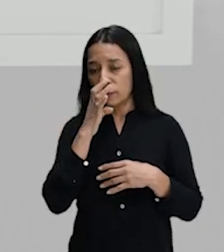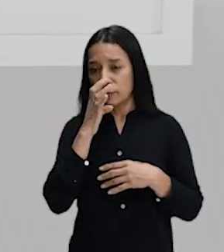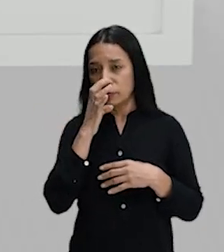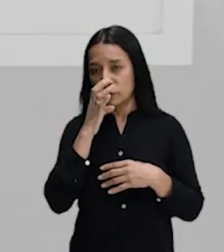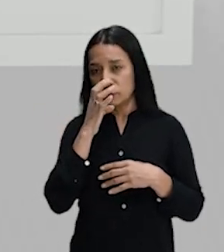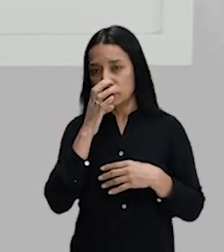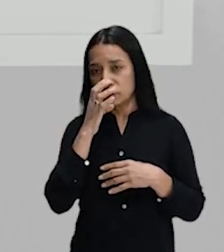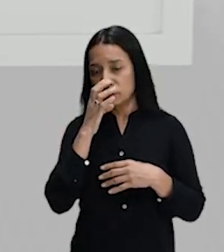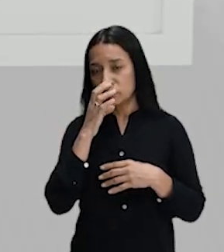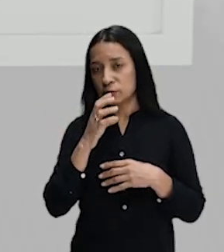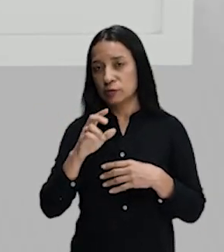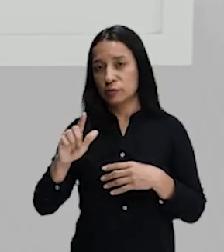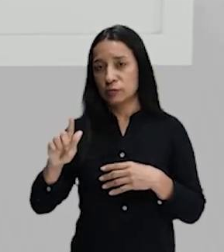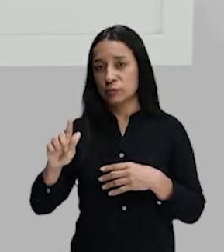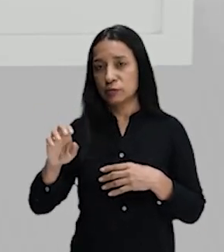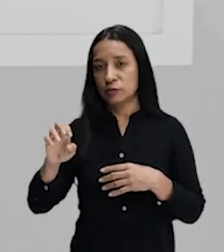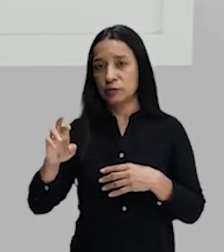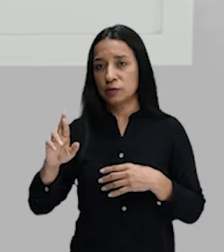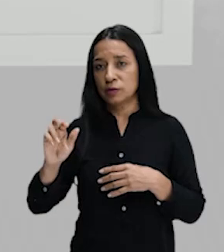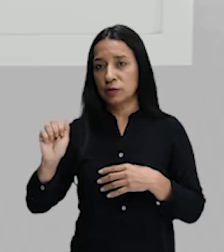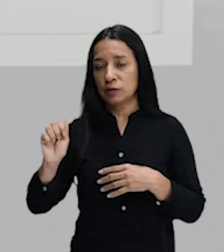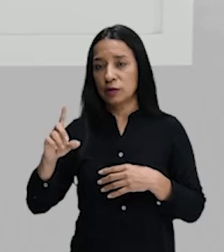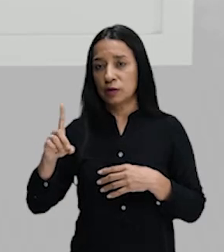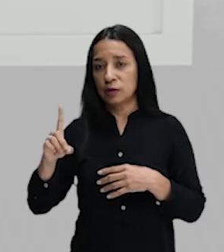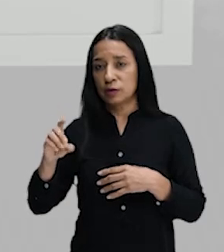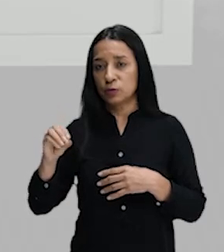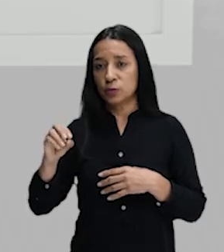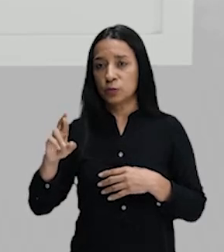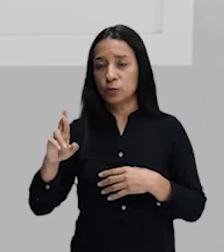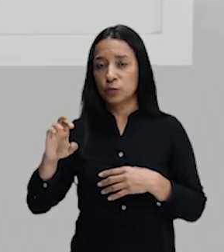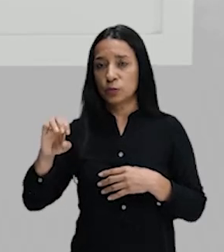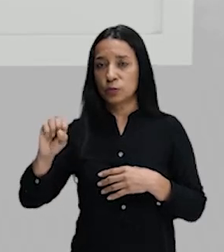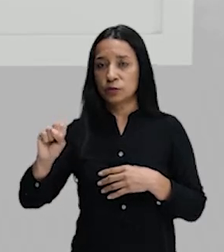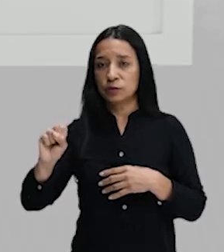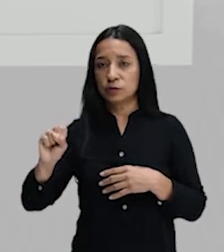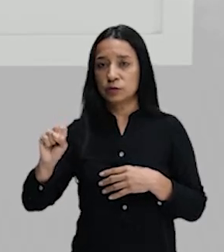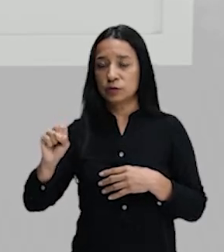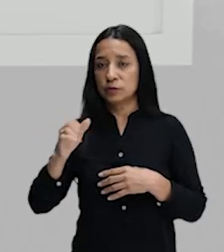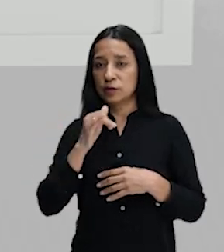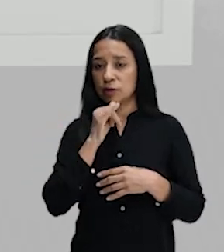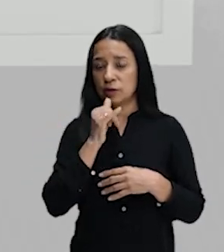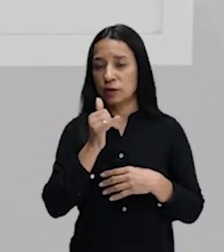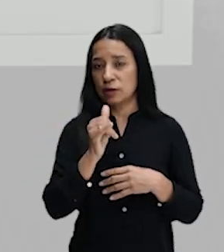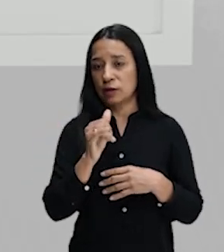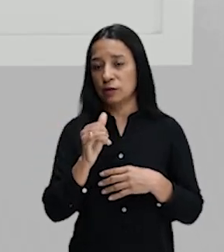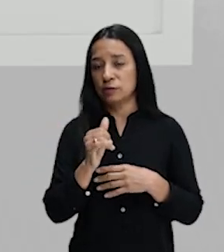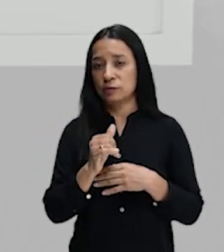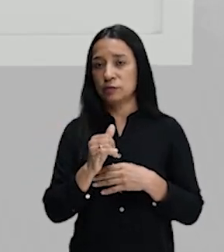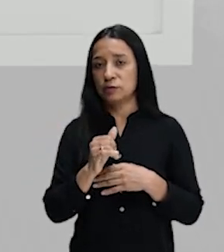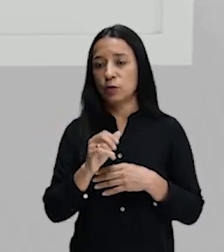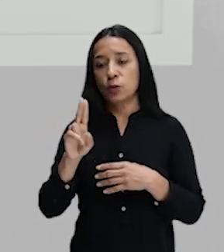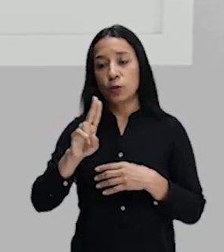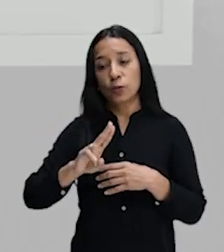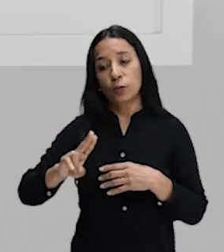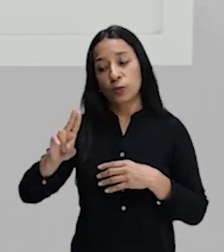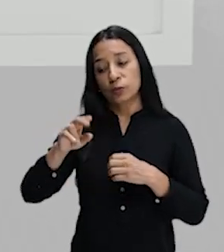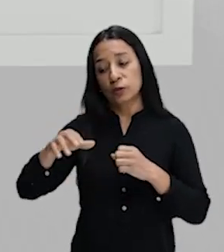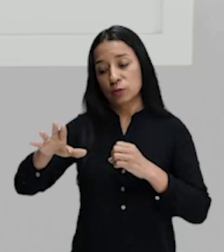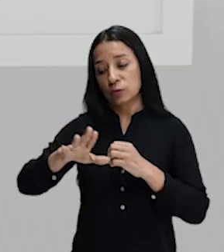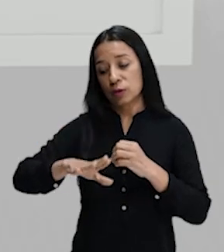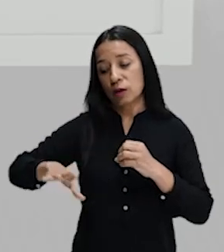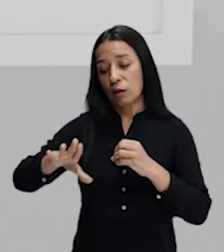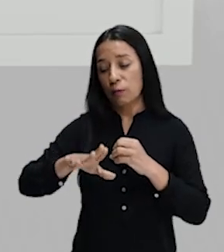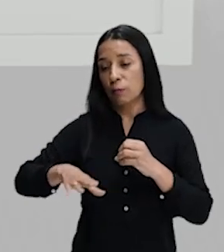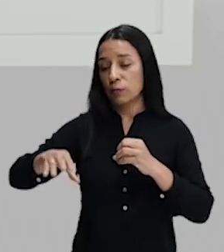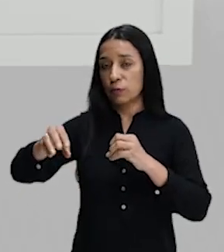nos geradores, né? Tem muita gente fazendo aí gerador elétrico de pequeno porte utilizando campos magnéticos, né?